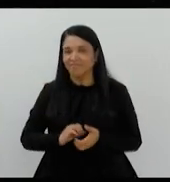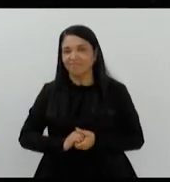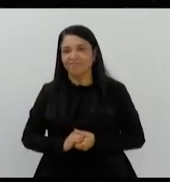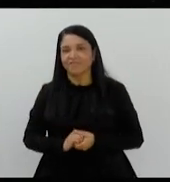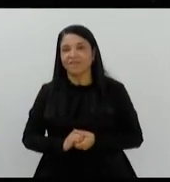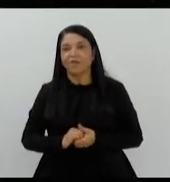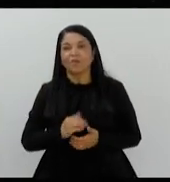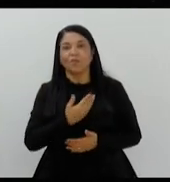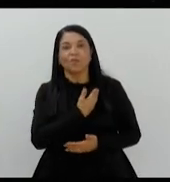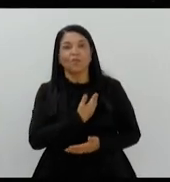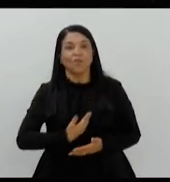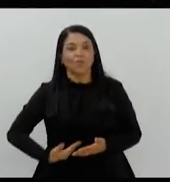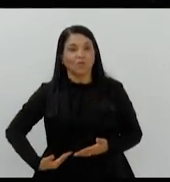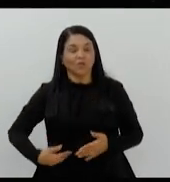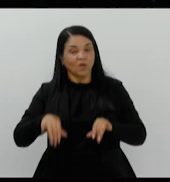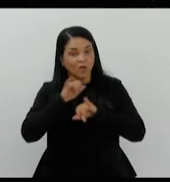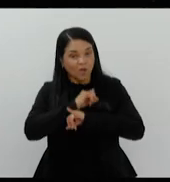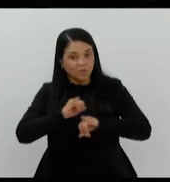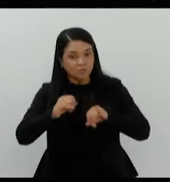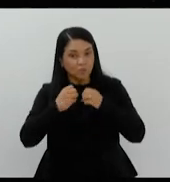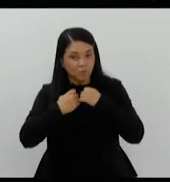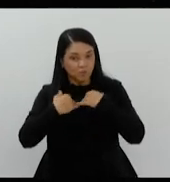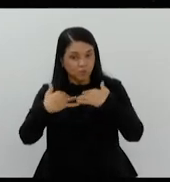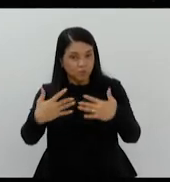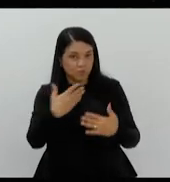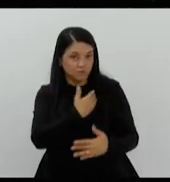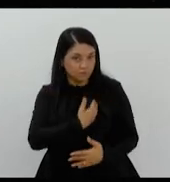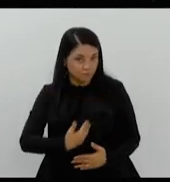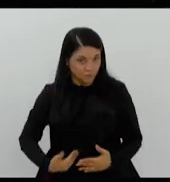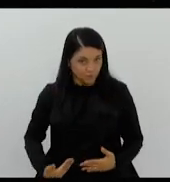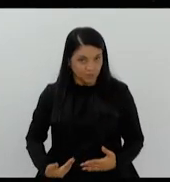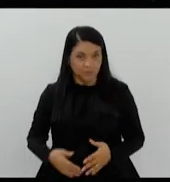O governo anunciou uma audiência pública